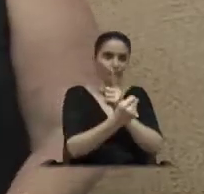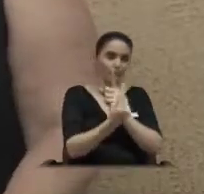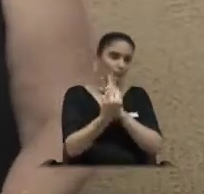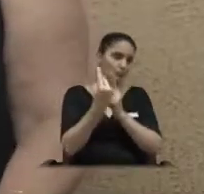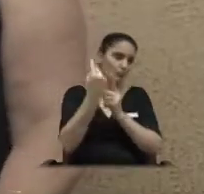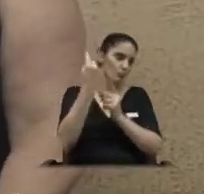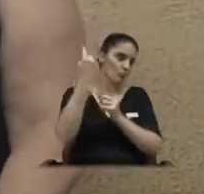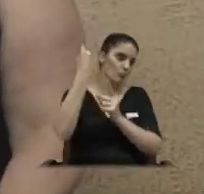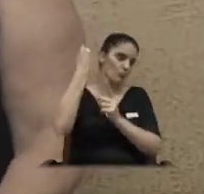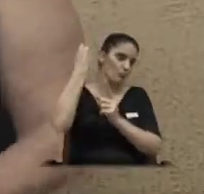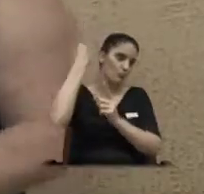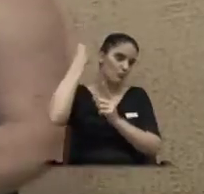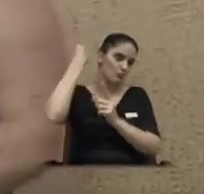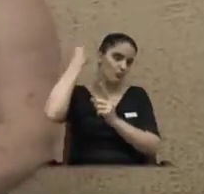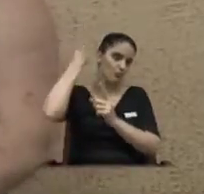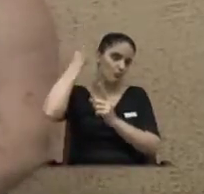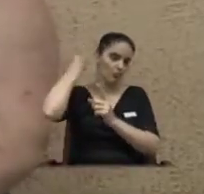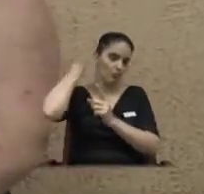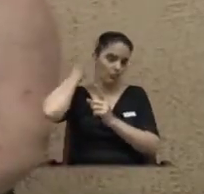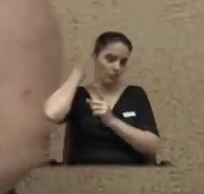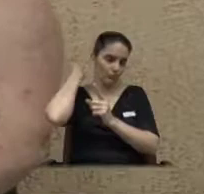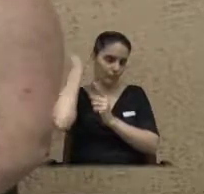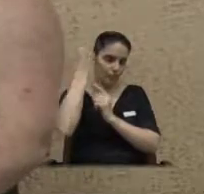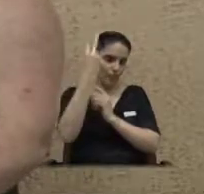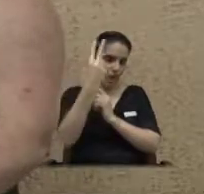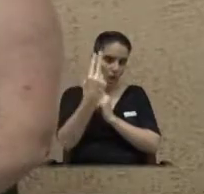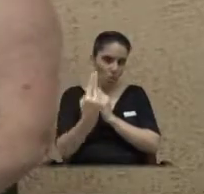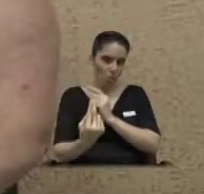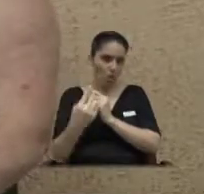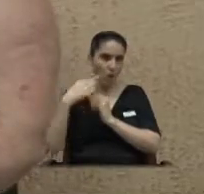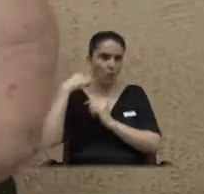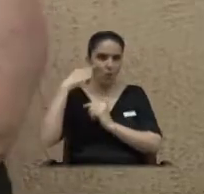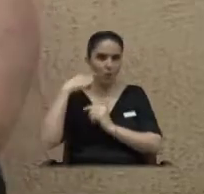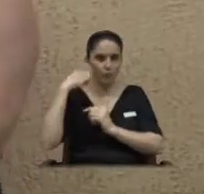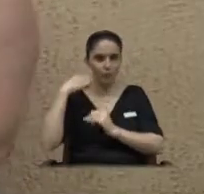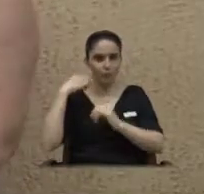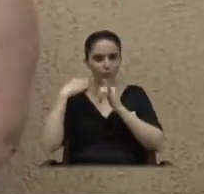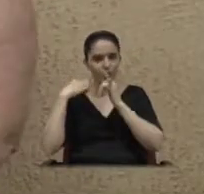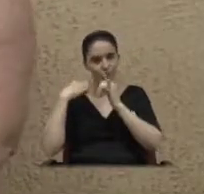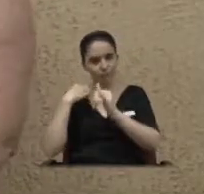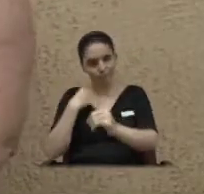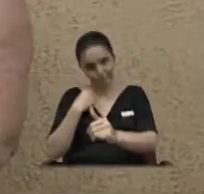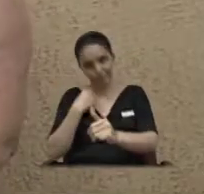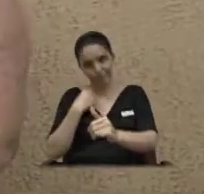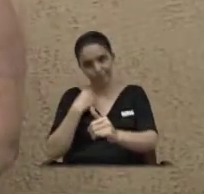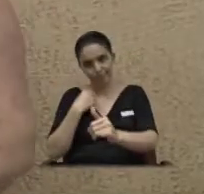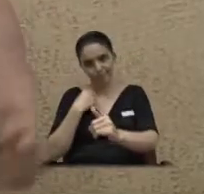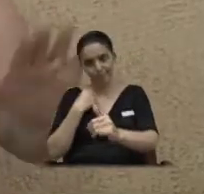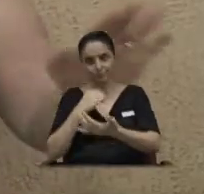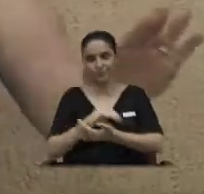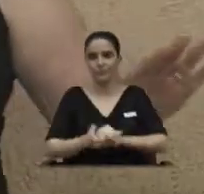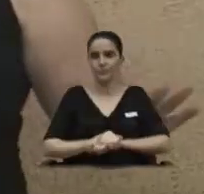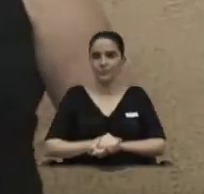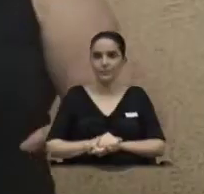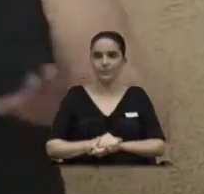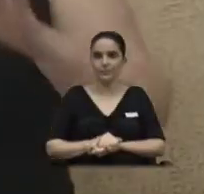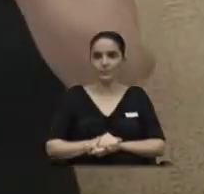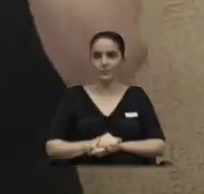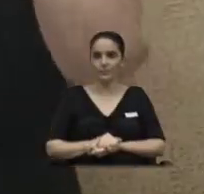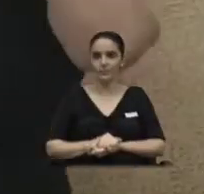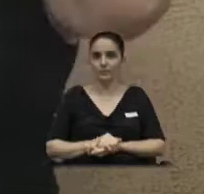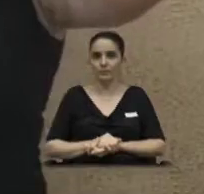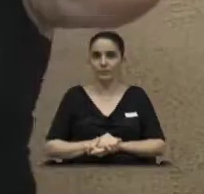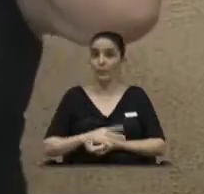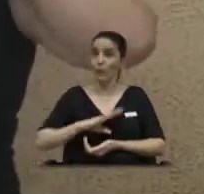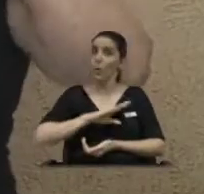a advogada acabou de colocar há pouco. Nós temos que, gostei, já vou voltar a dizer que gostei